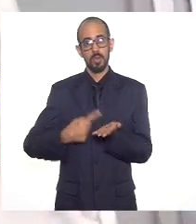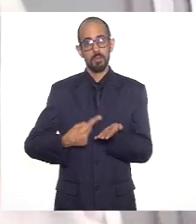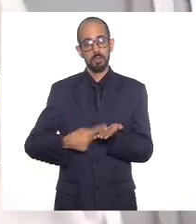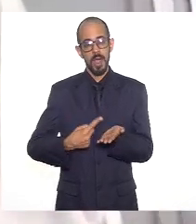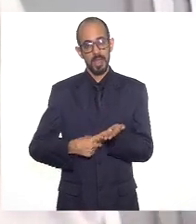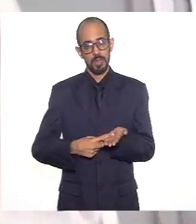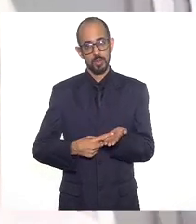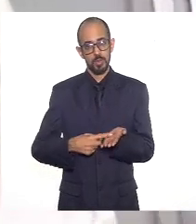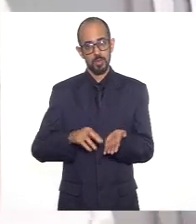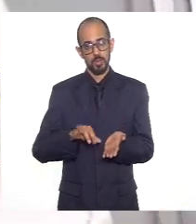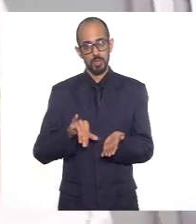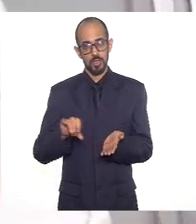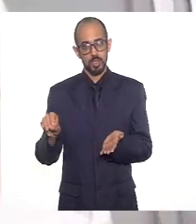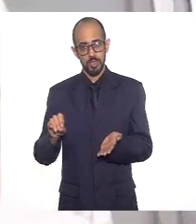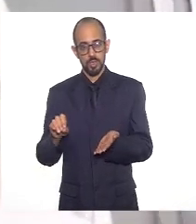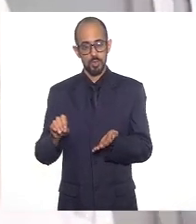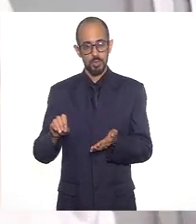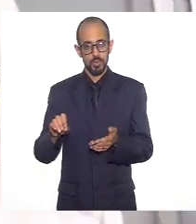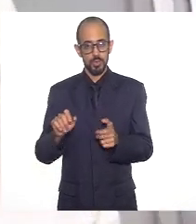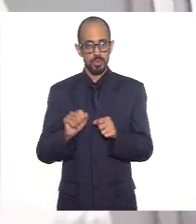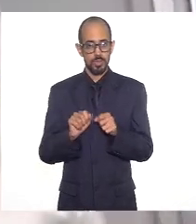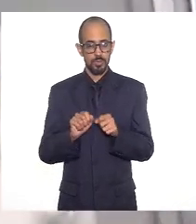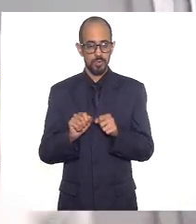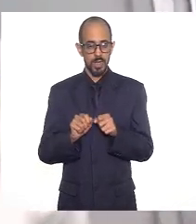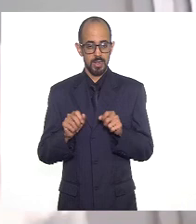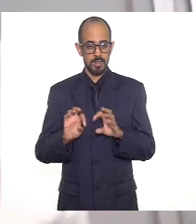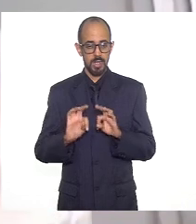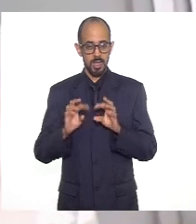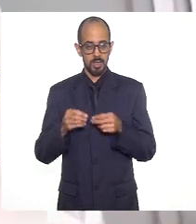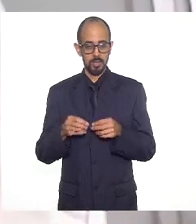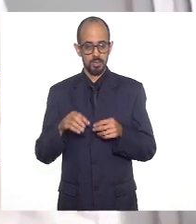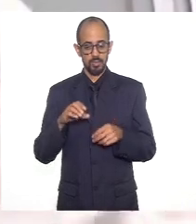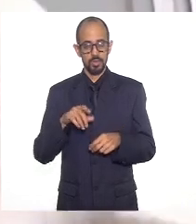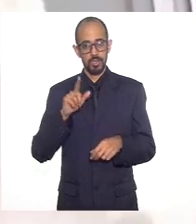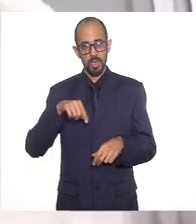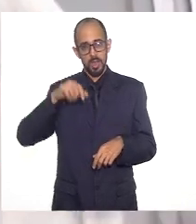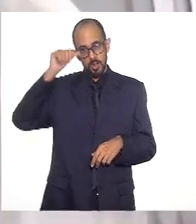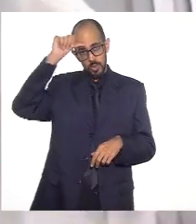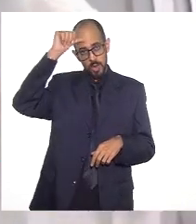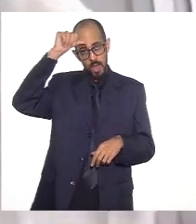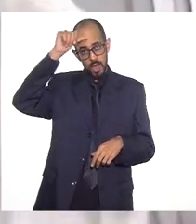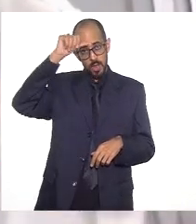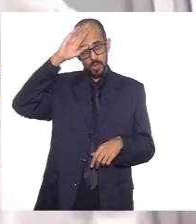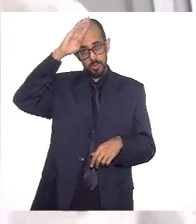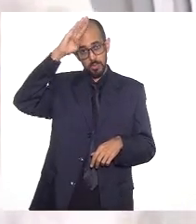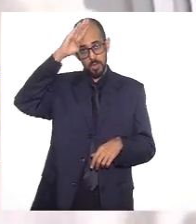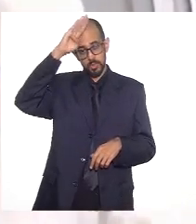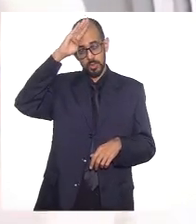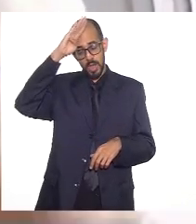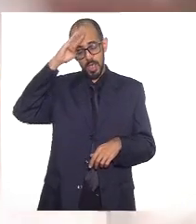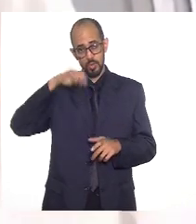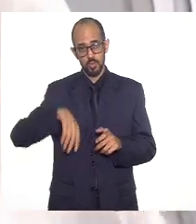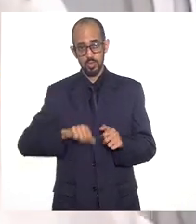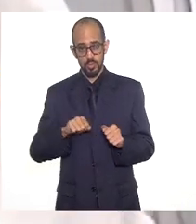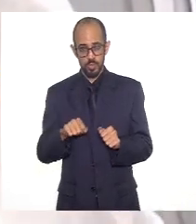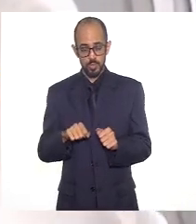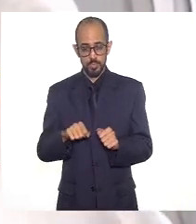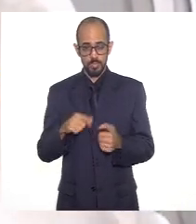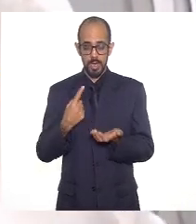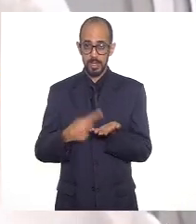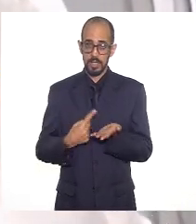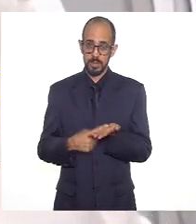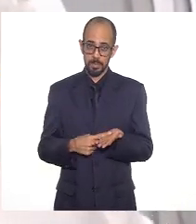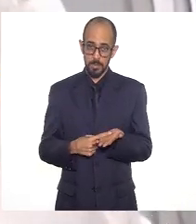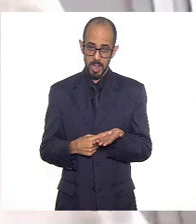o Pacto Rio de Janeiro, seja feito por quem interessa, né, pelo Cláudio Castro e por Jair Bolsonaro, para que esse